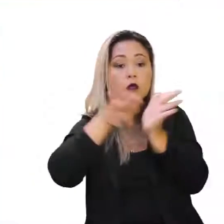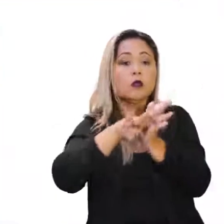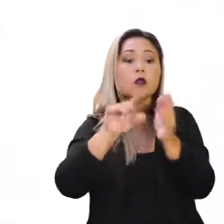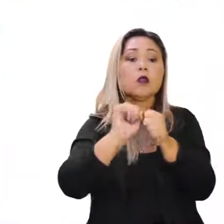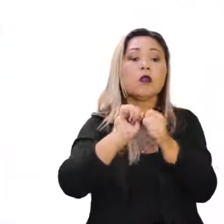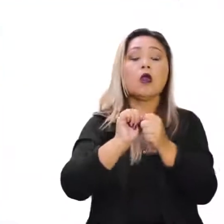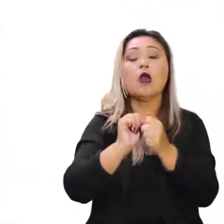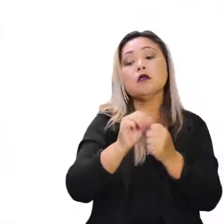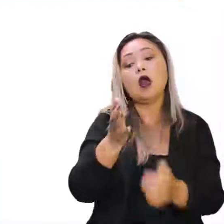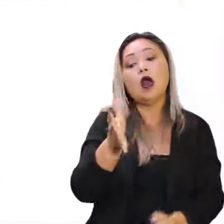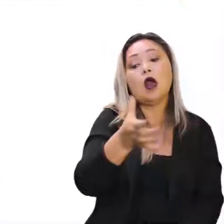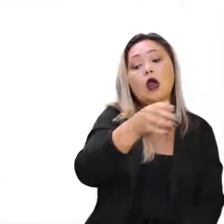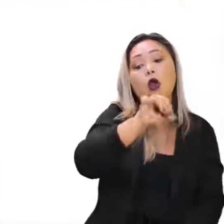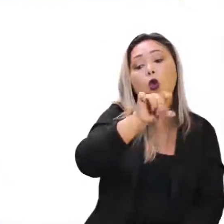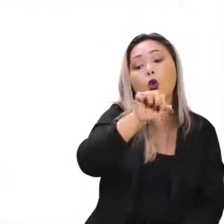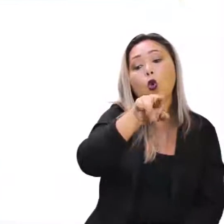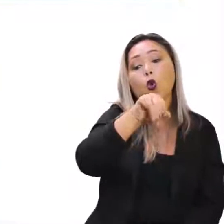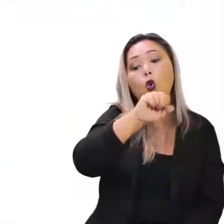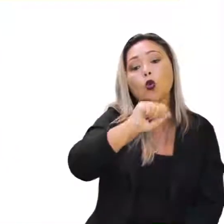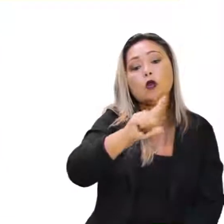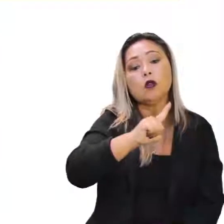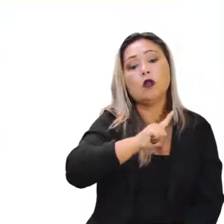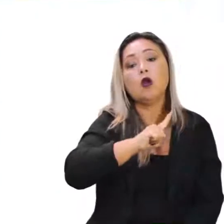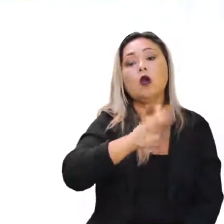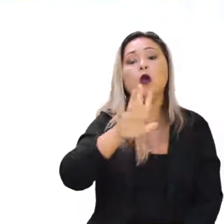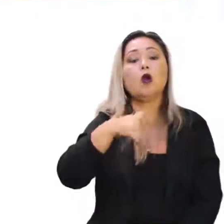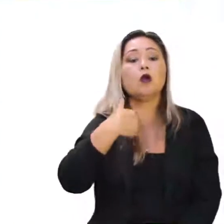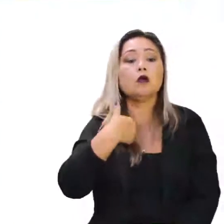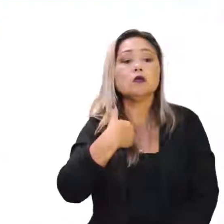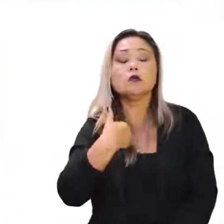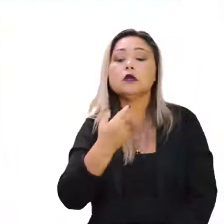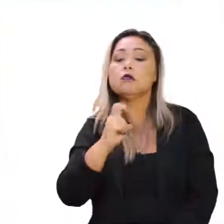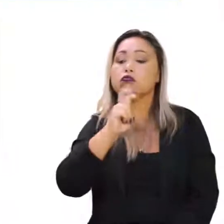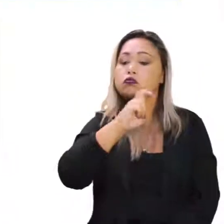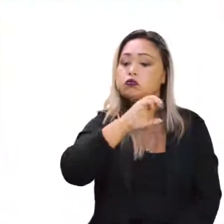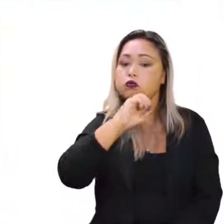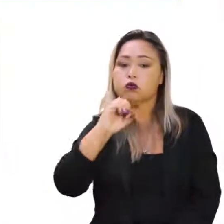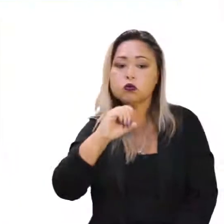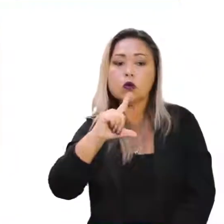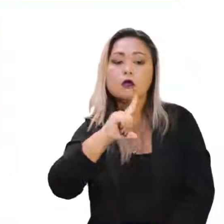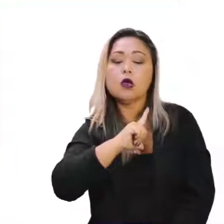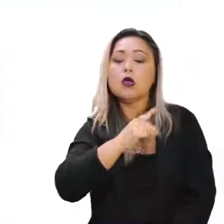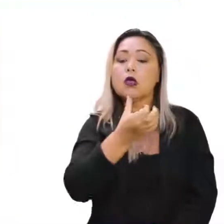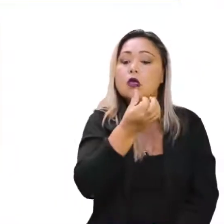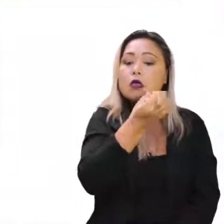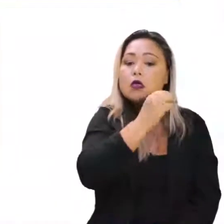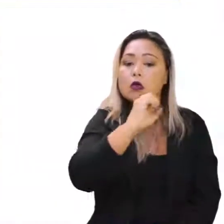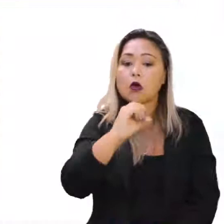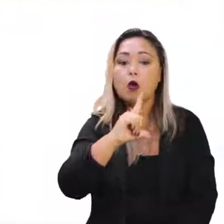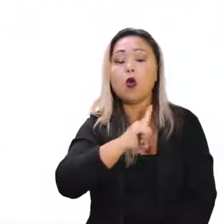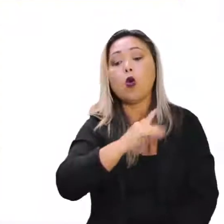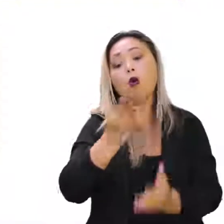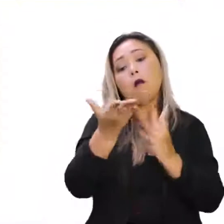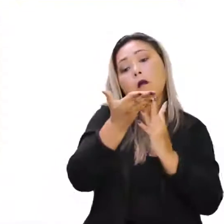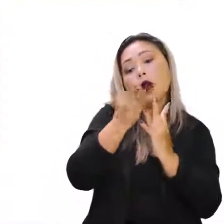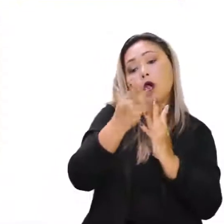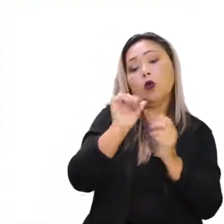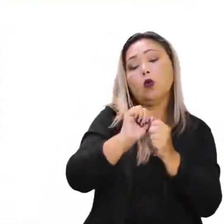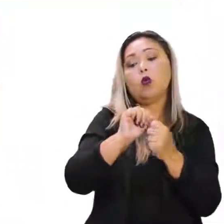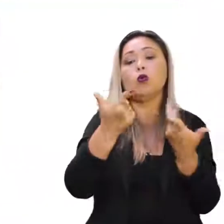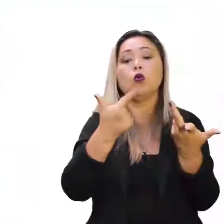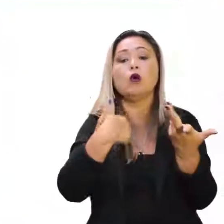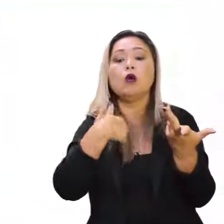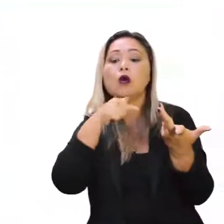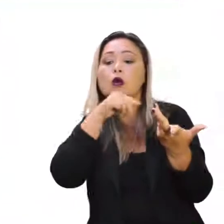em quinhentismo, seiscentismo ou barroco e o setecentismo ou arcadismo. Então, é importante